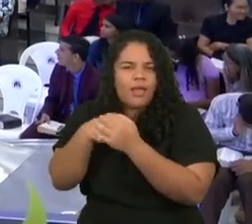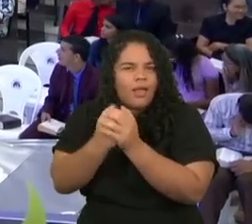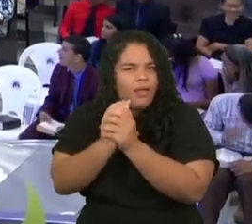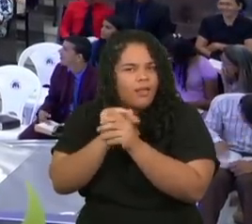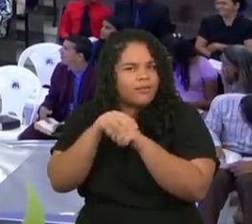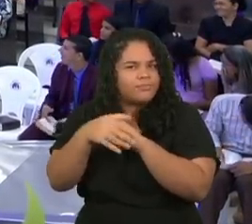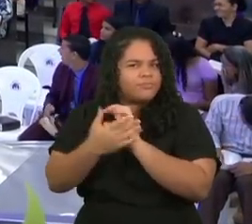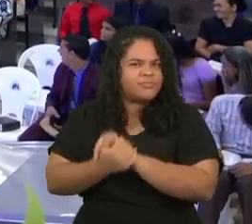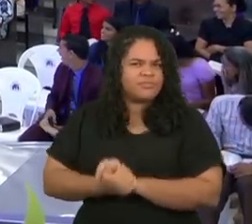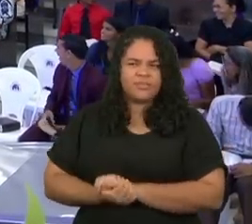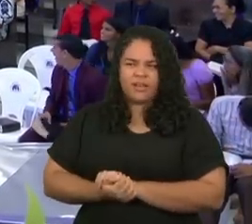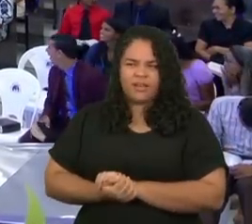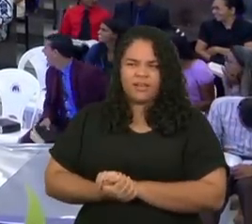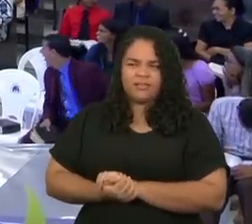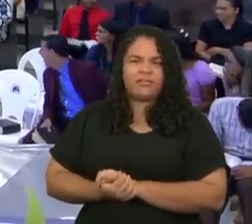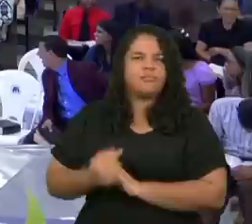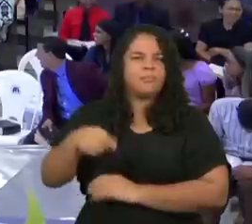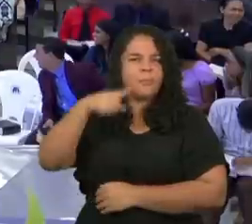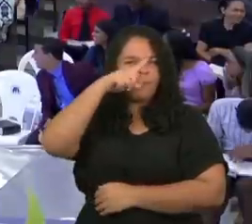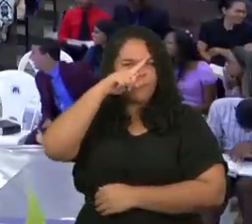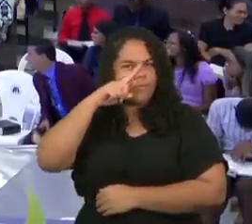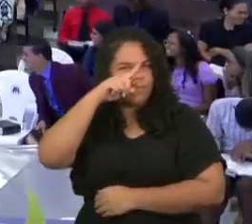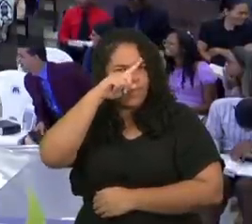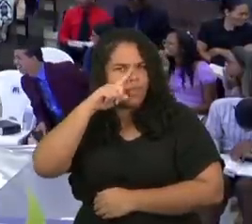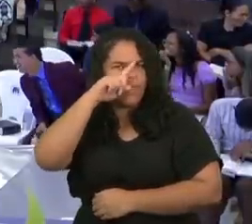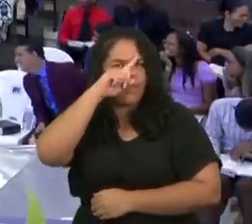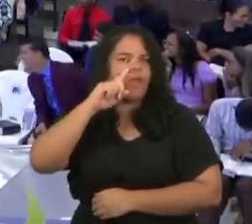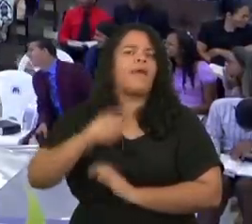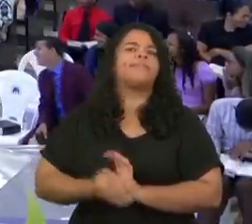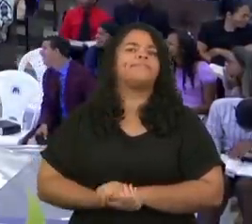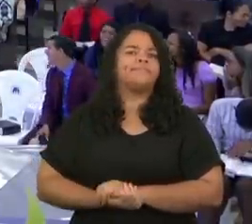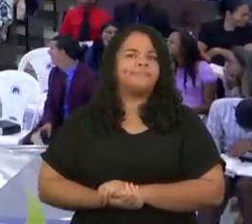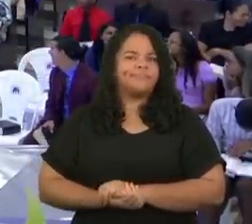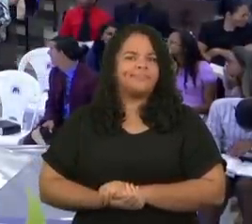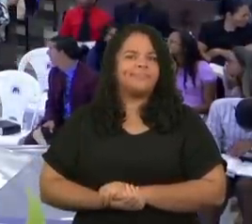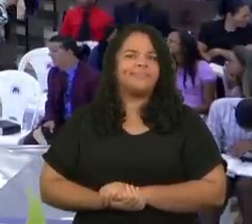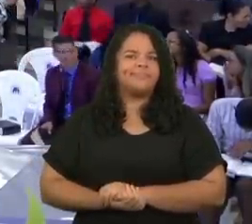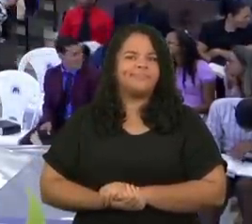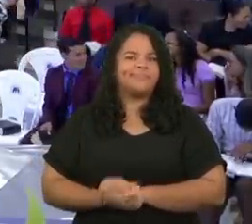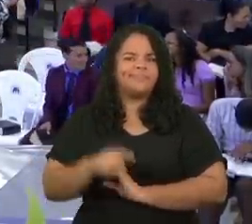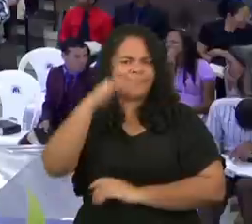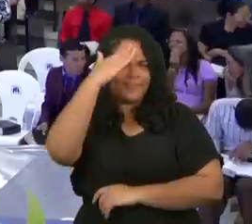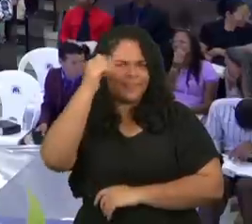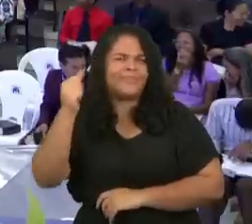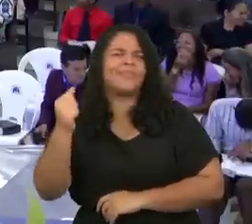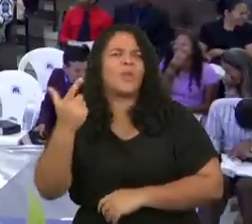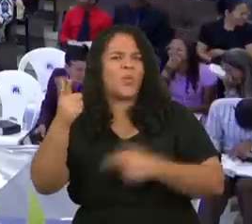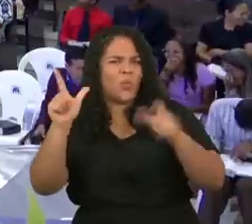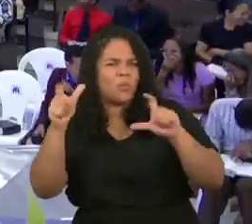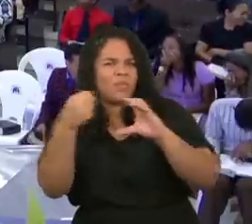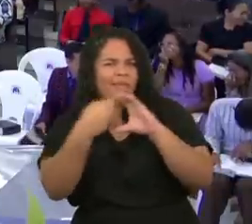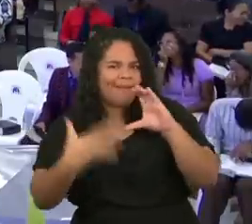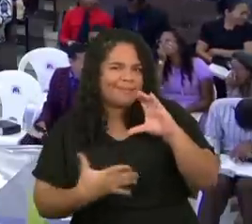sem vergonha perigoso não vou dizer outras coisas que crente não diz aqui mas vocês sabem